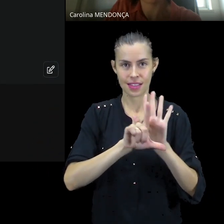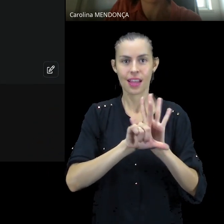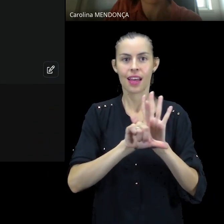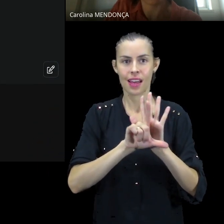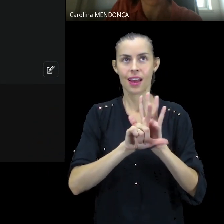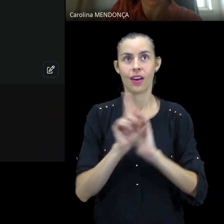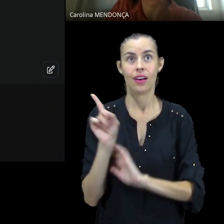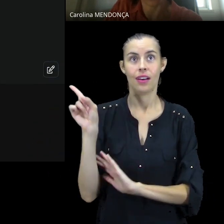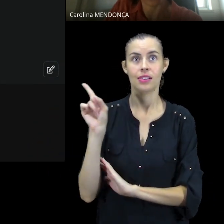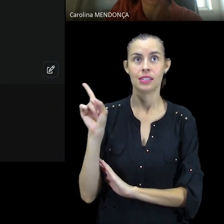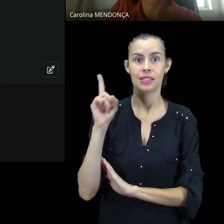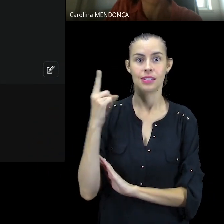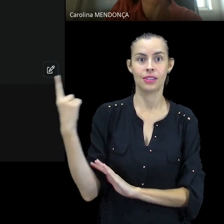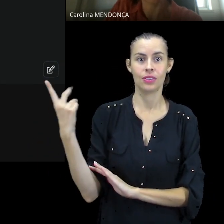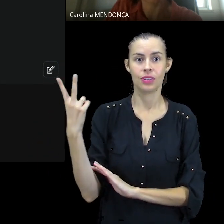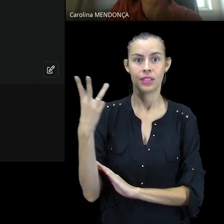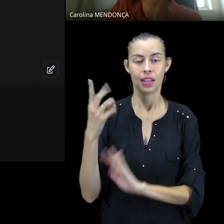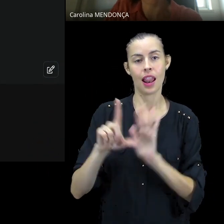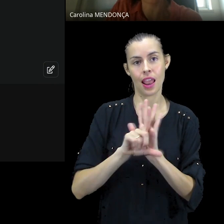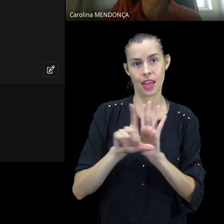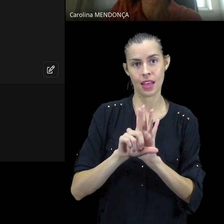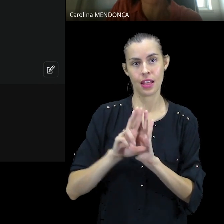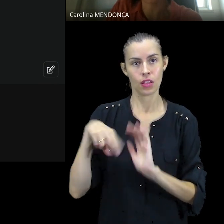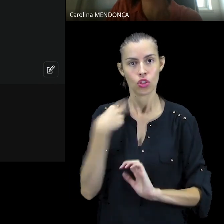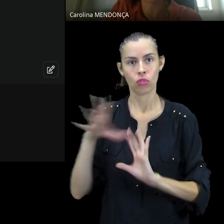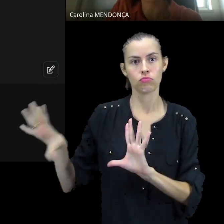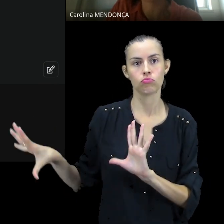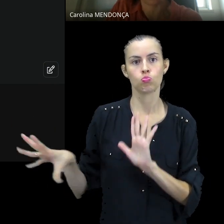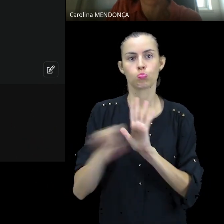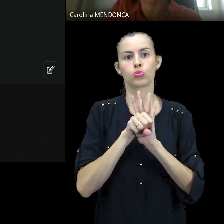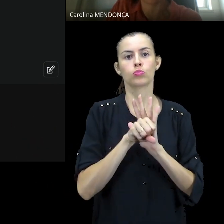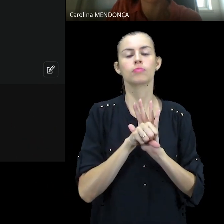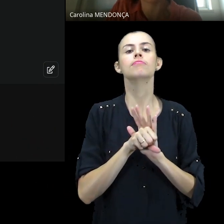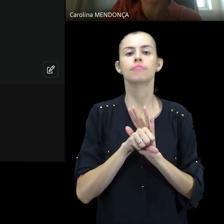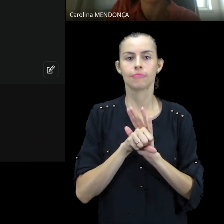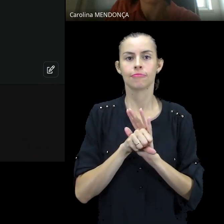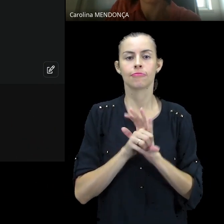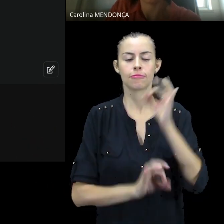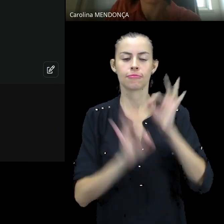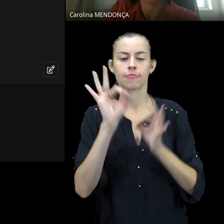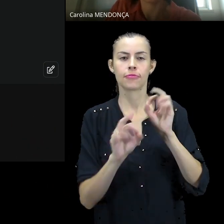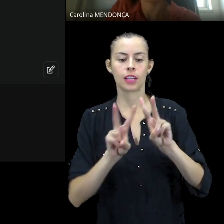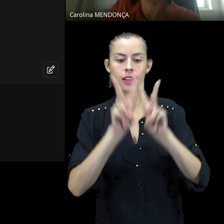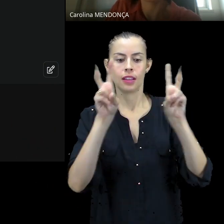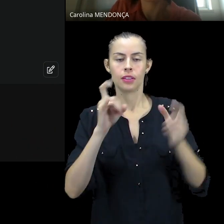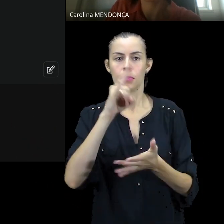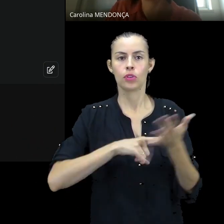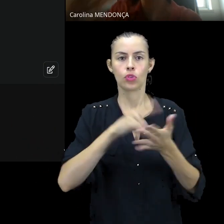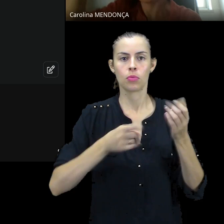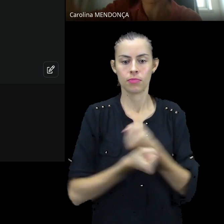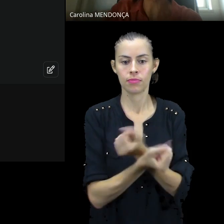nossa normativa que fala sobre educação de direitos humanos, porque, na verdade, isso aqui são desdobramentos, na verdade, né,